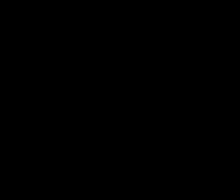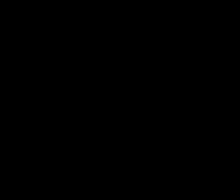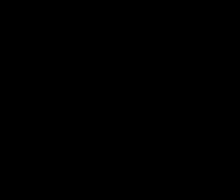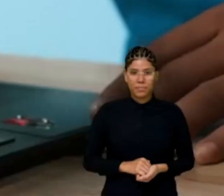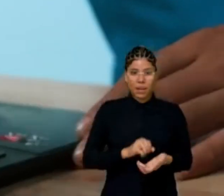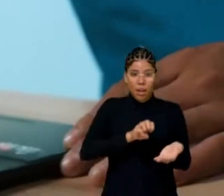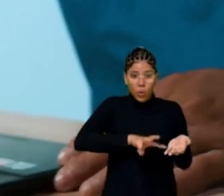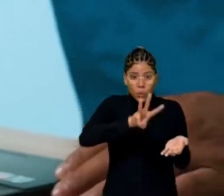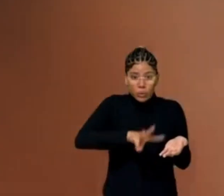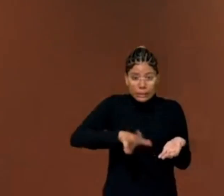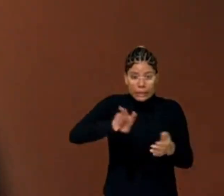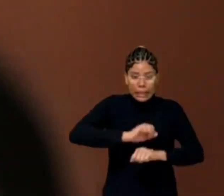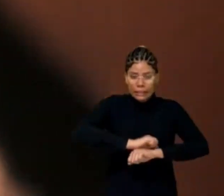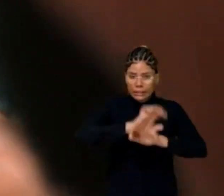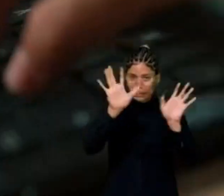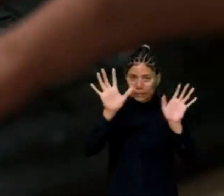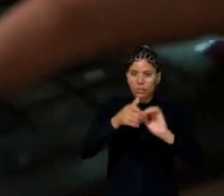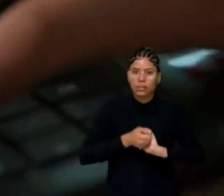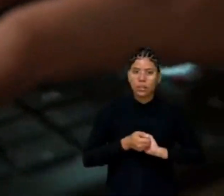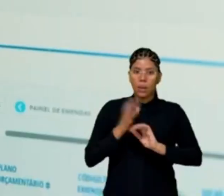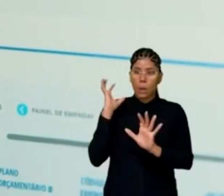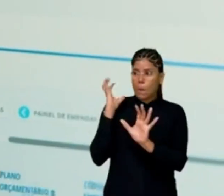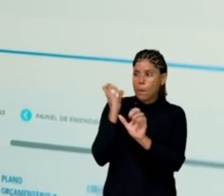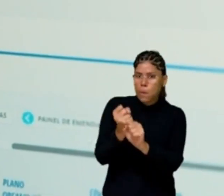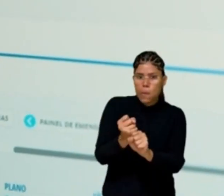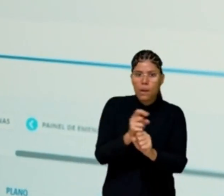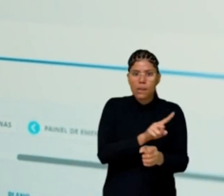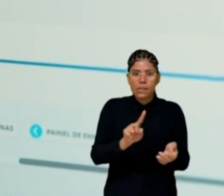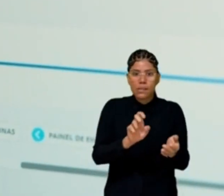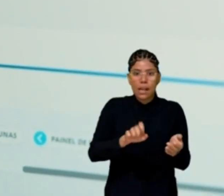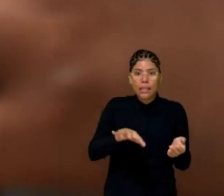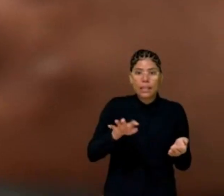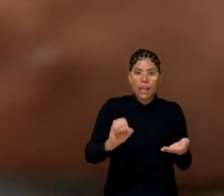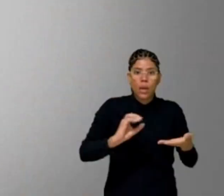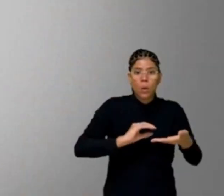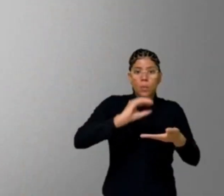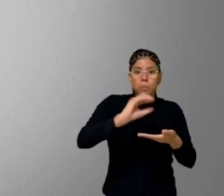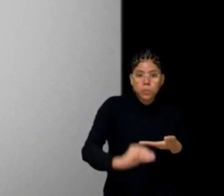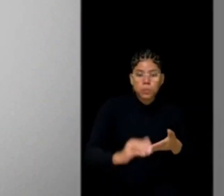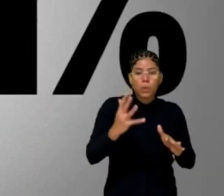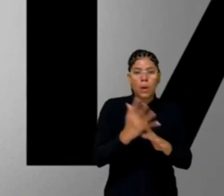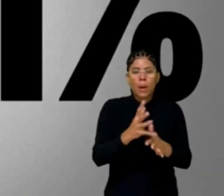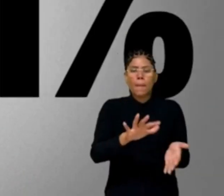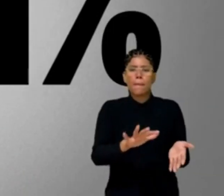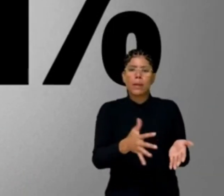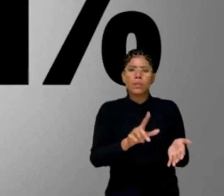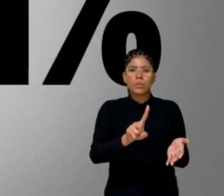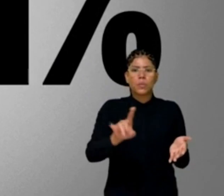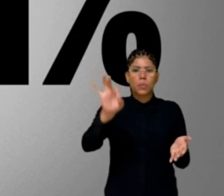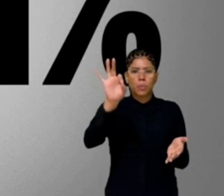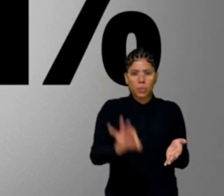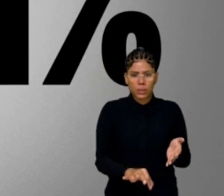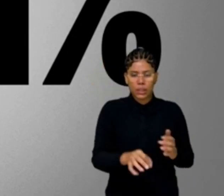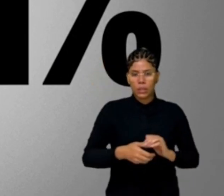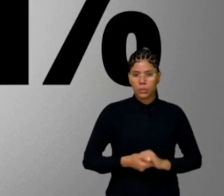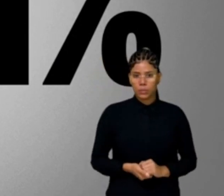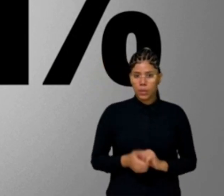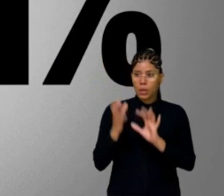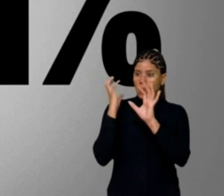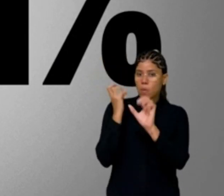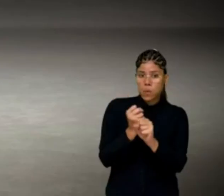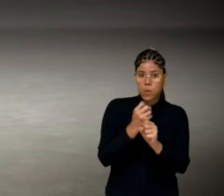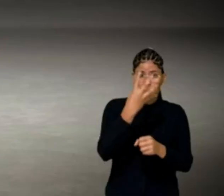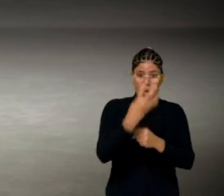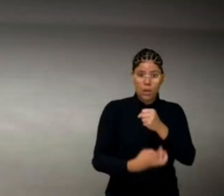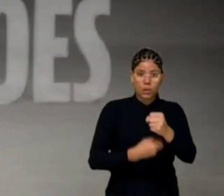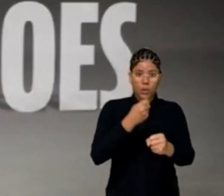Acabou. De acordo com o portal da Transparência, nos últimos anos, Zé Neto destinou em emendas diretas para a feira cerca de 1%.